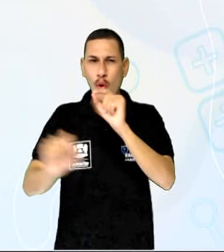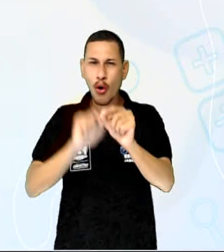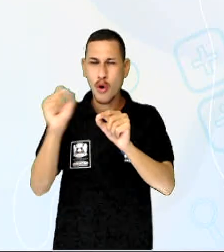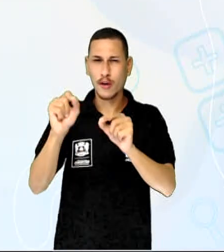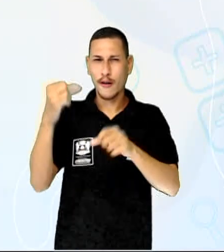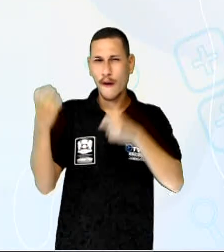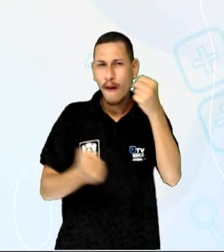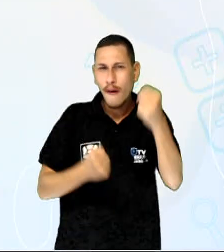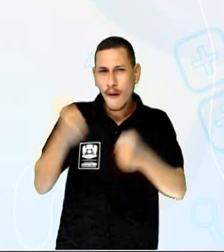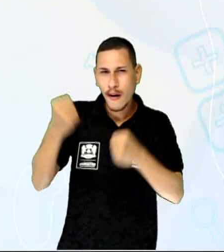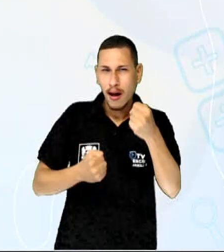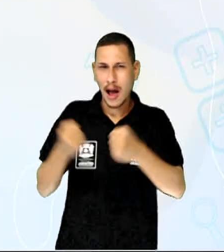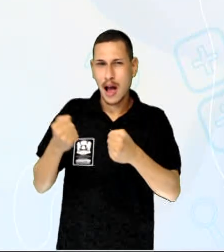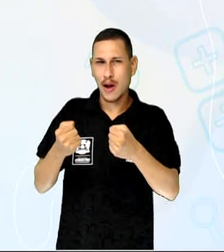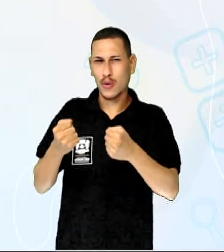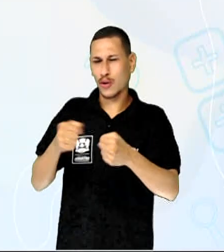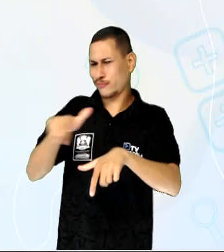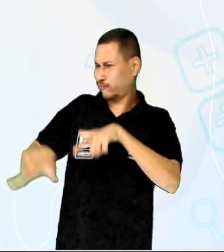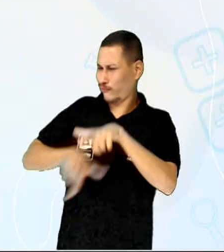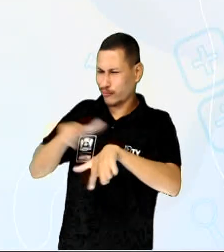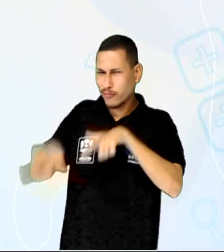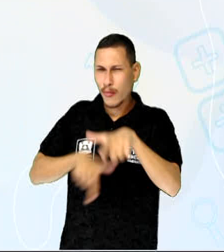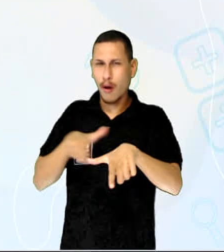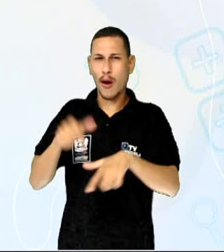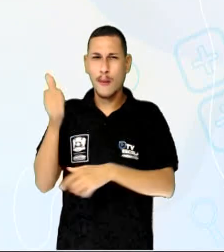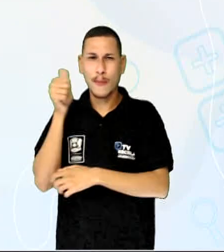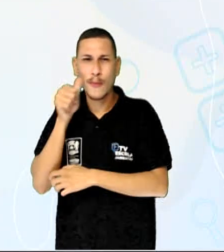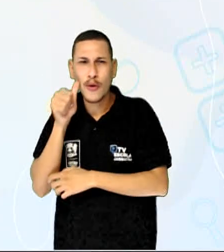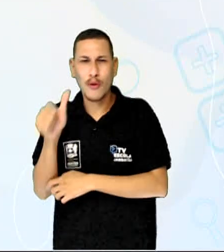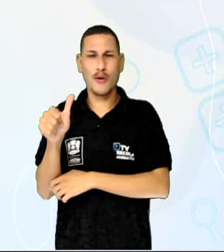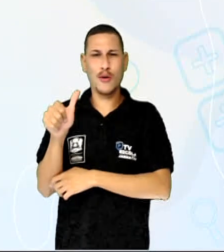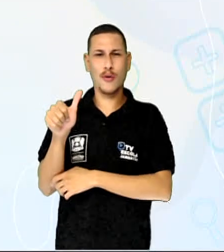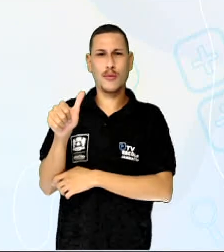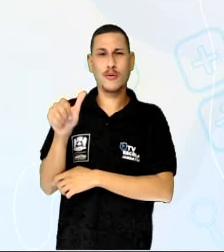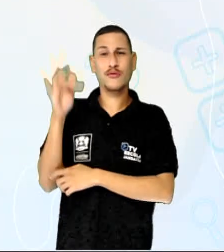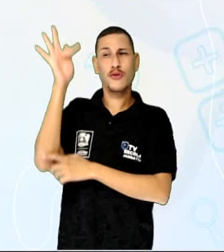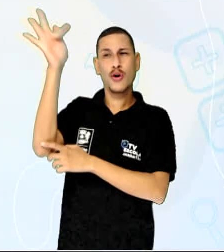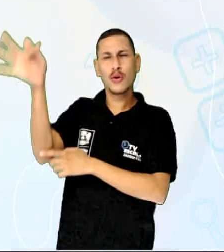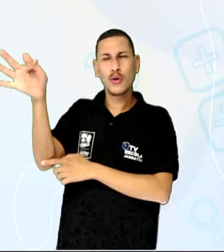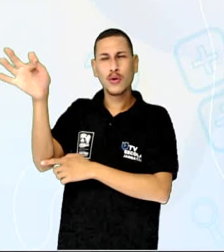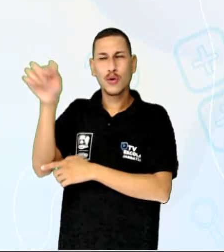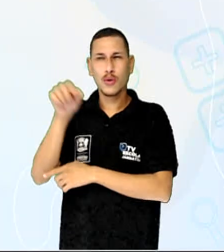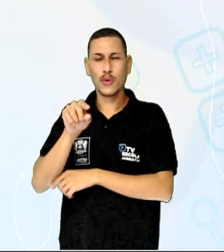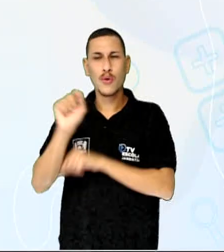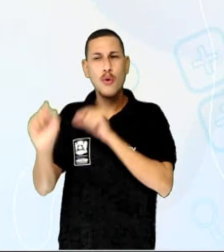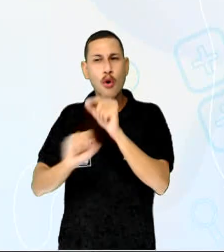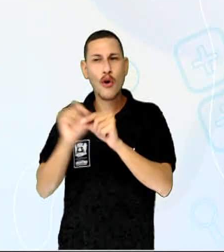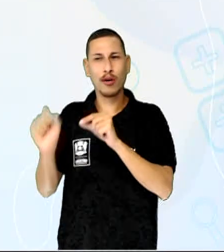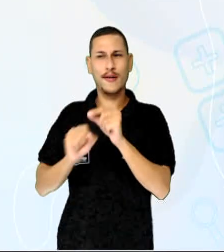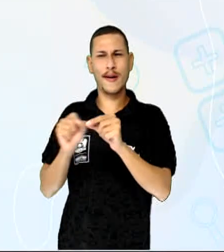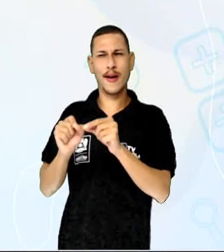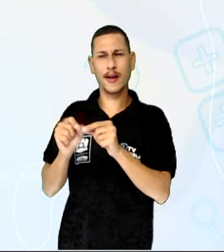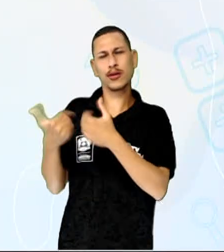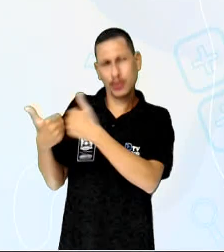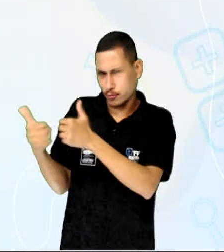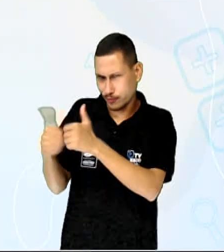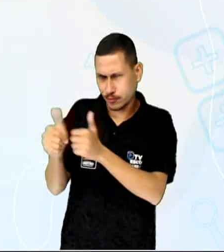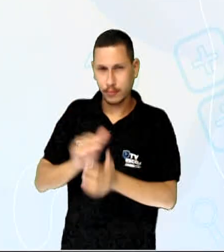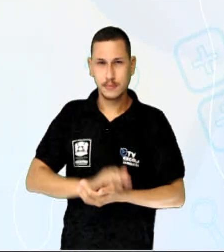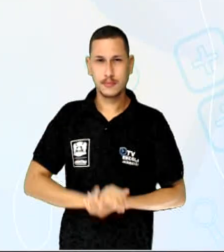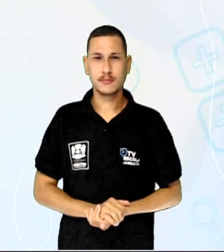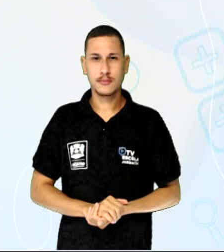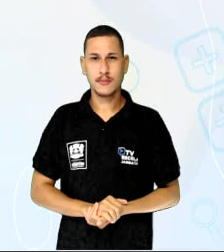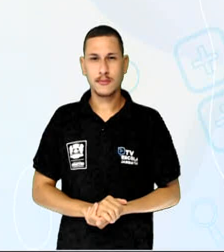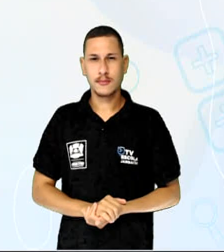work, she will, alguma dessas sentenças aí, né? By bus. Então,